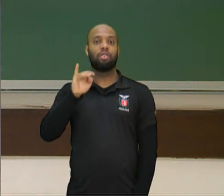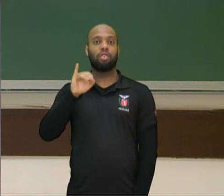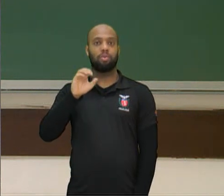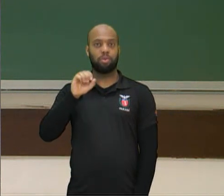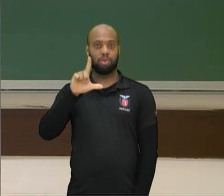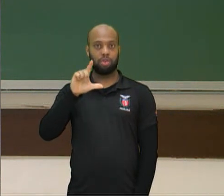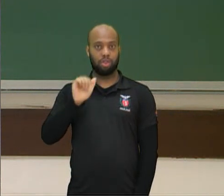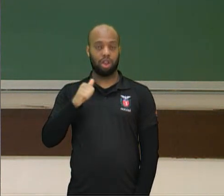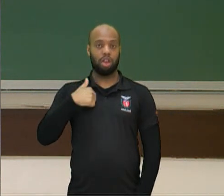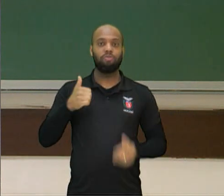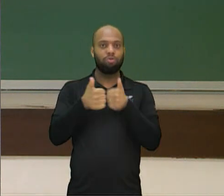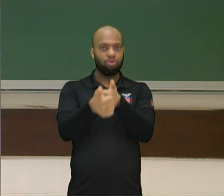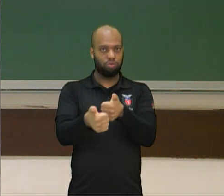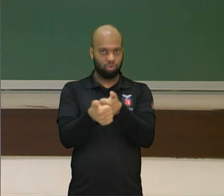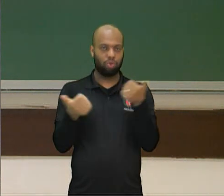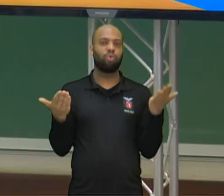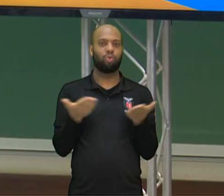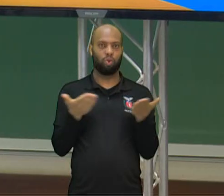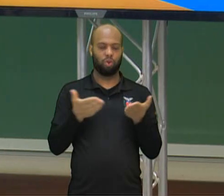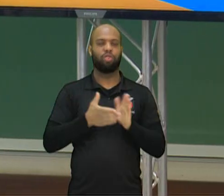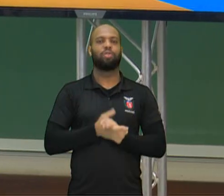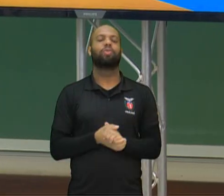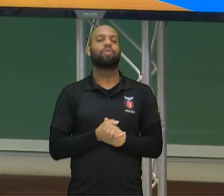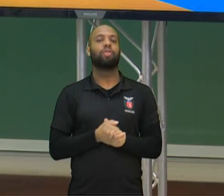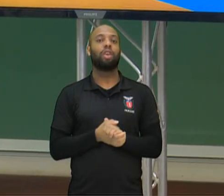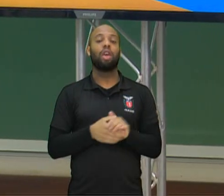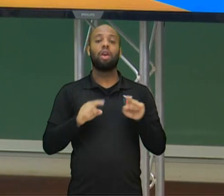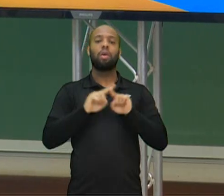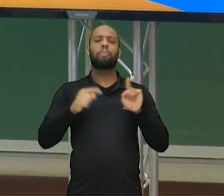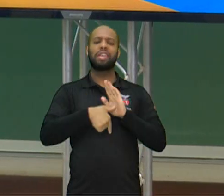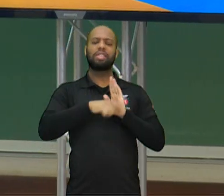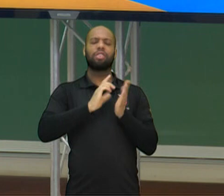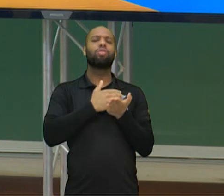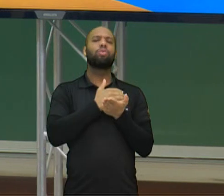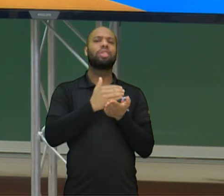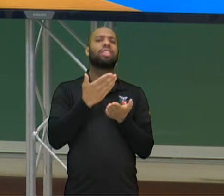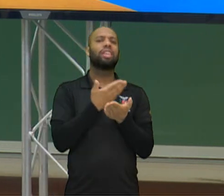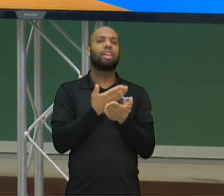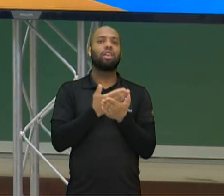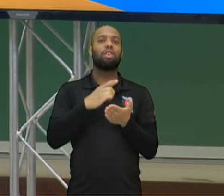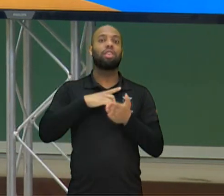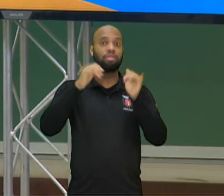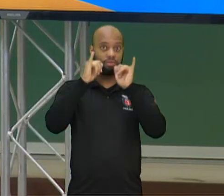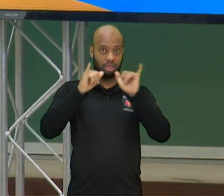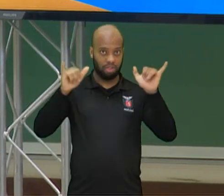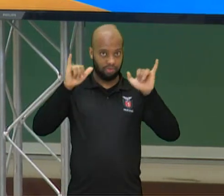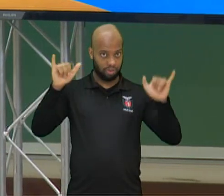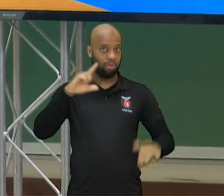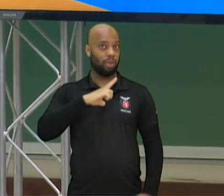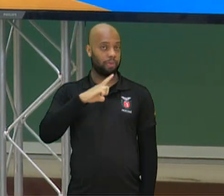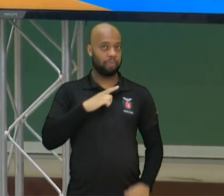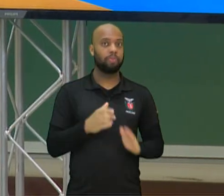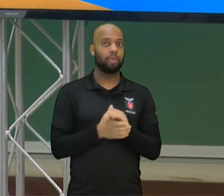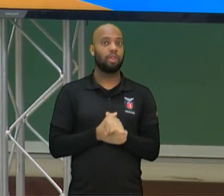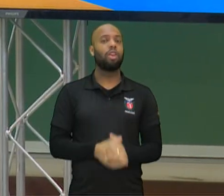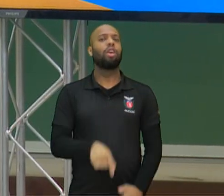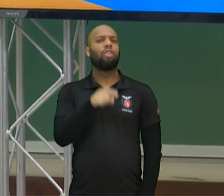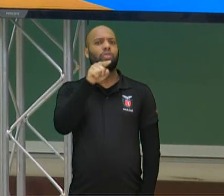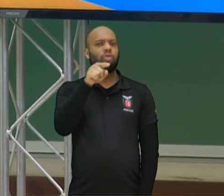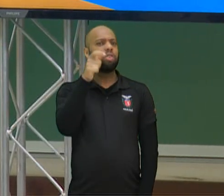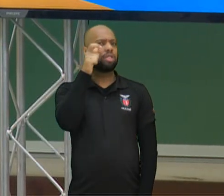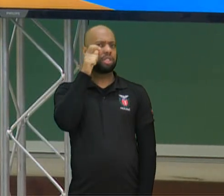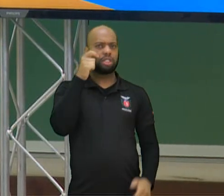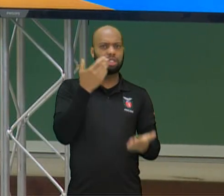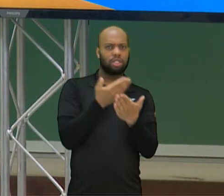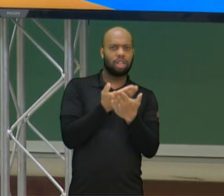estarei acompanhando vocês. Antes de nós começarmos a nossa aula, vamos para alguns recadinhos. Você que está assistindo